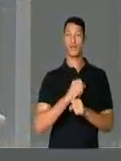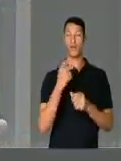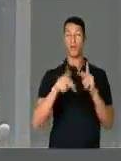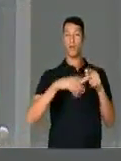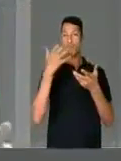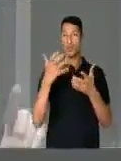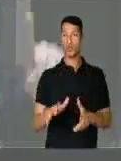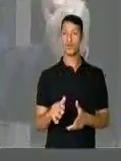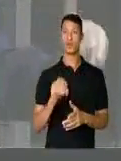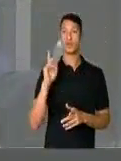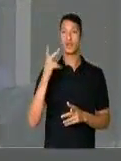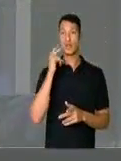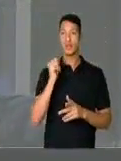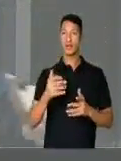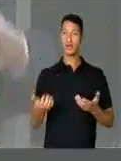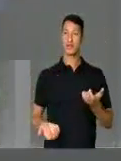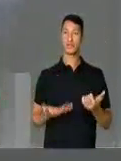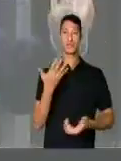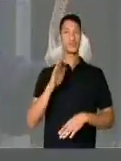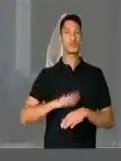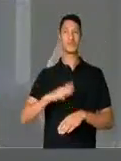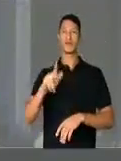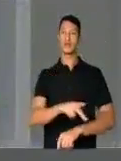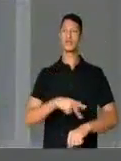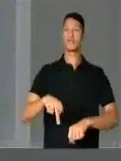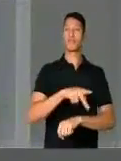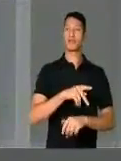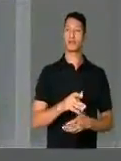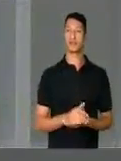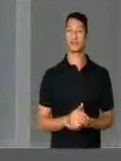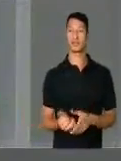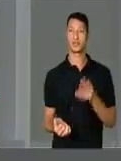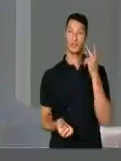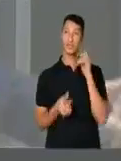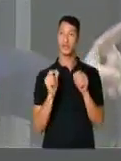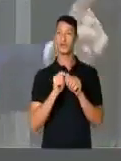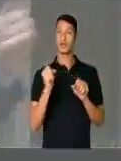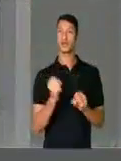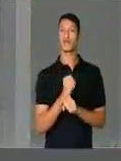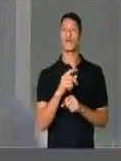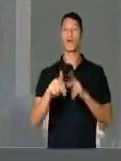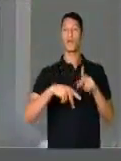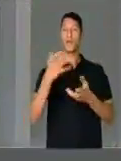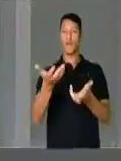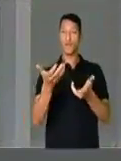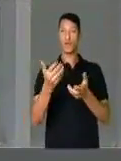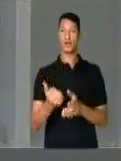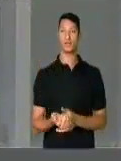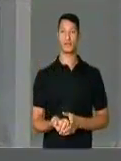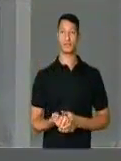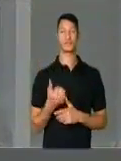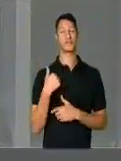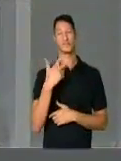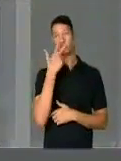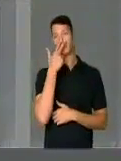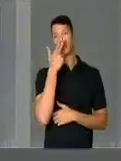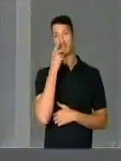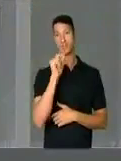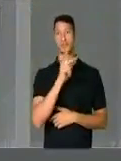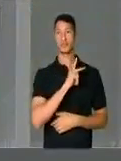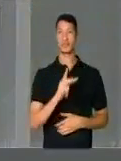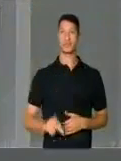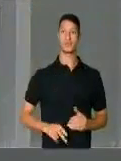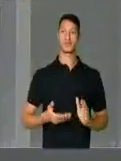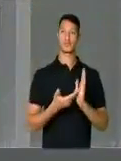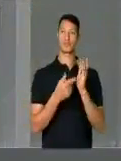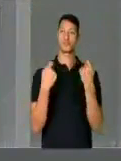reforma que o povo não quer, é para incendiar ainda mais o país. É para fazer reforma que o povo quer. Aí eu acho